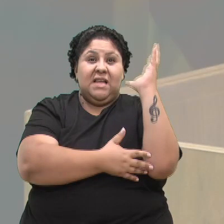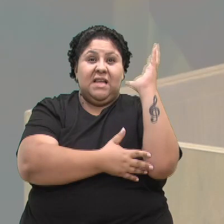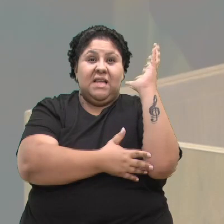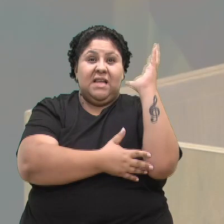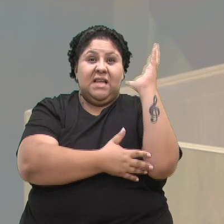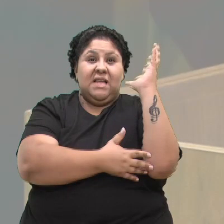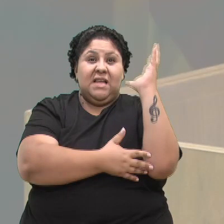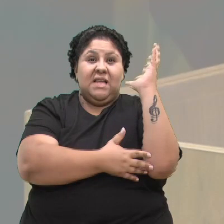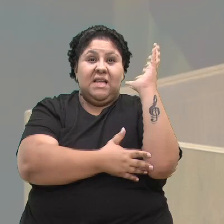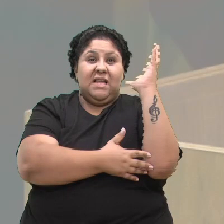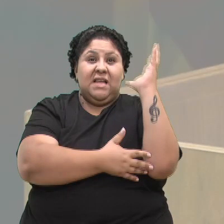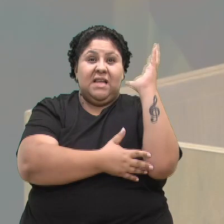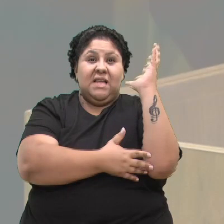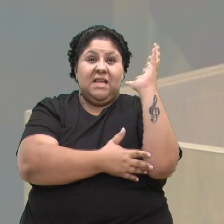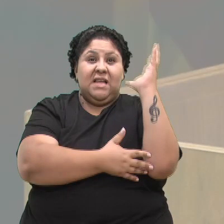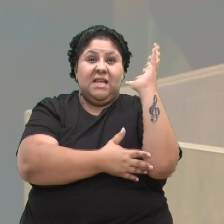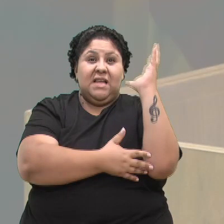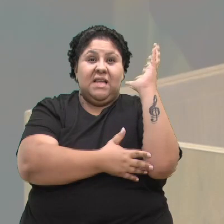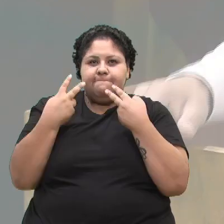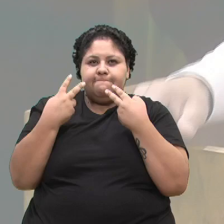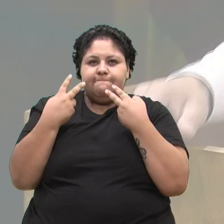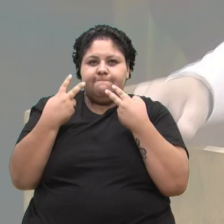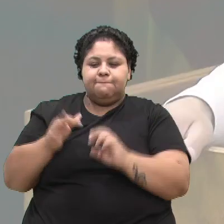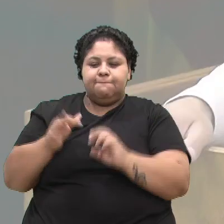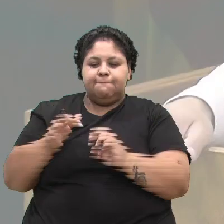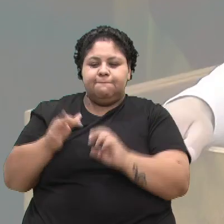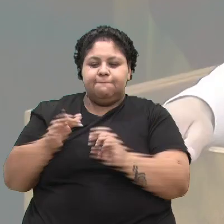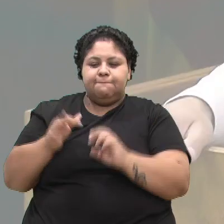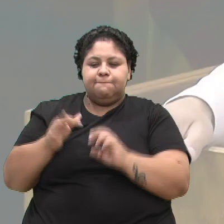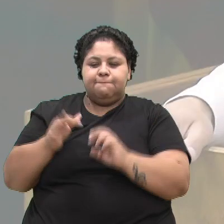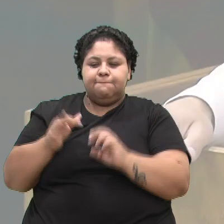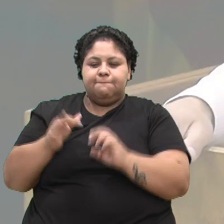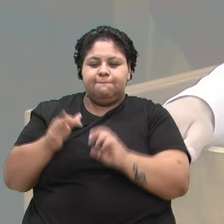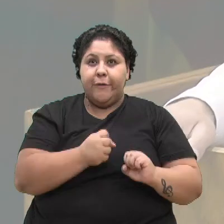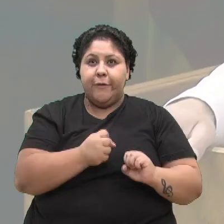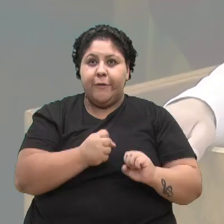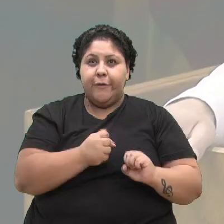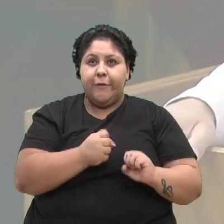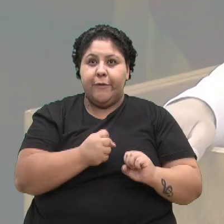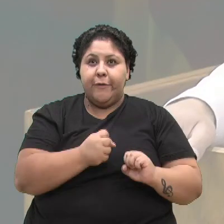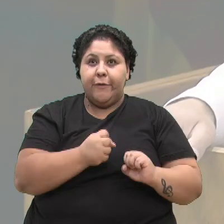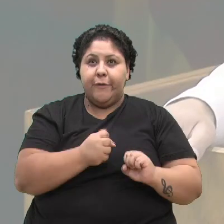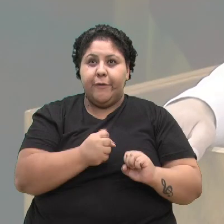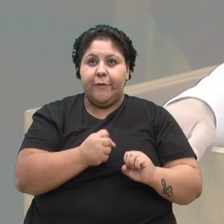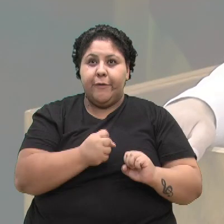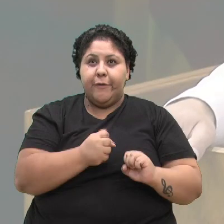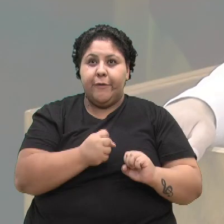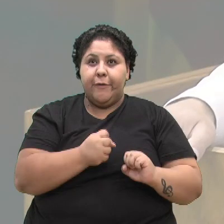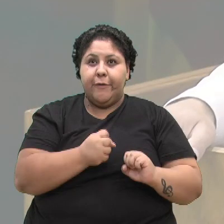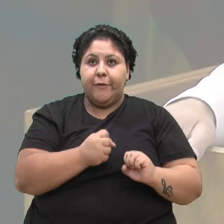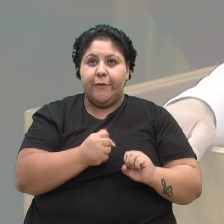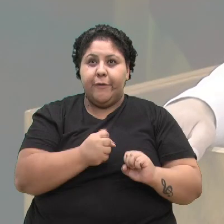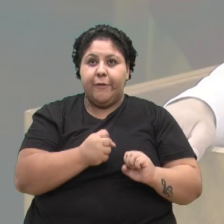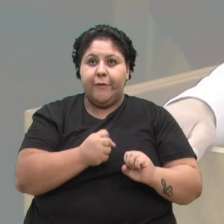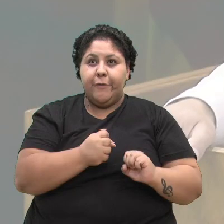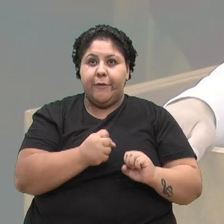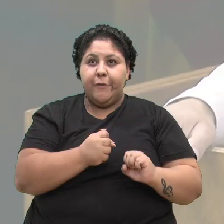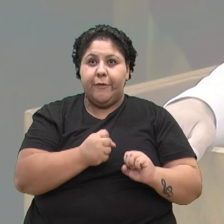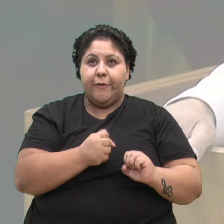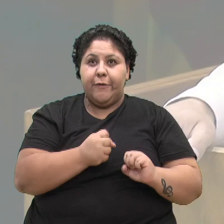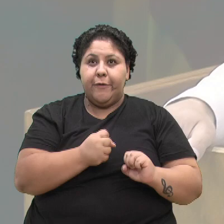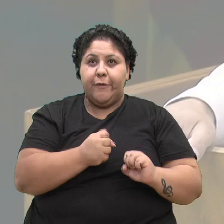se dá por conta que no futuro poderão gerar alguns transtornos. Mas não é a culpa da árvore,